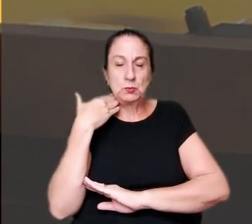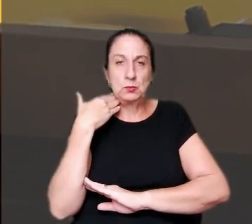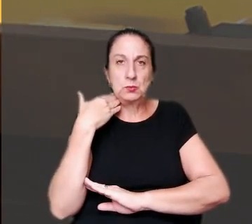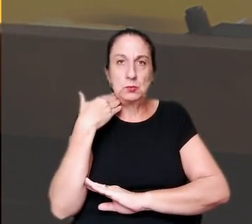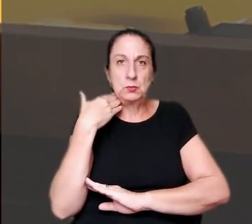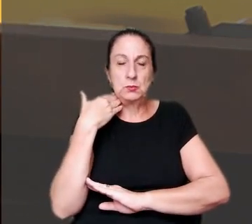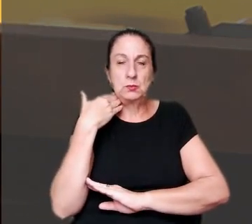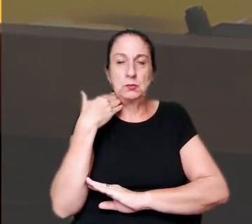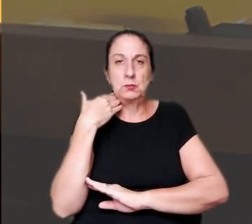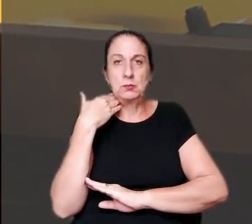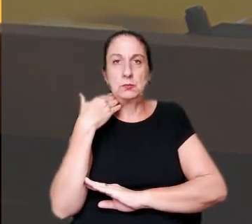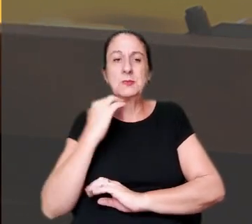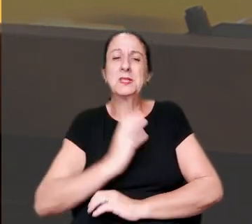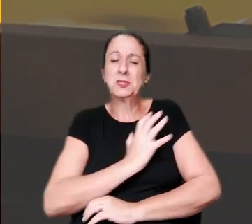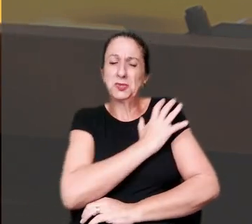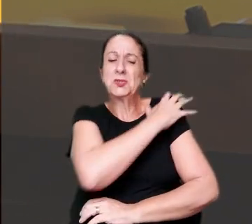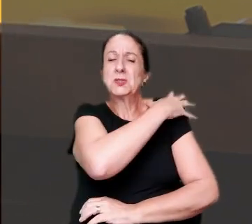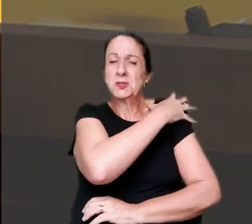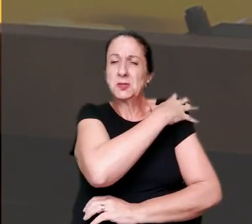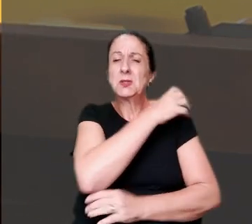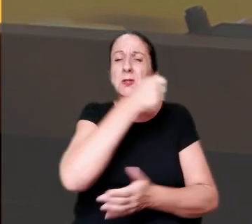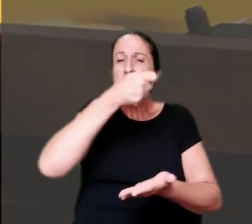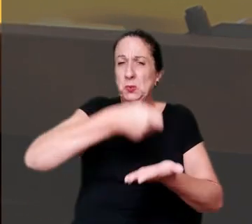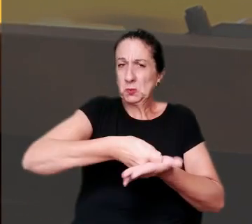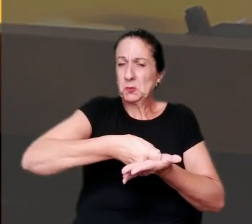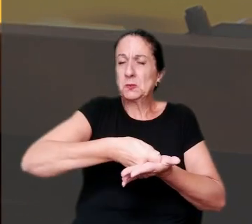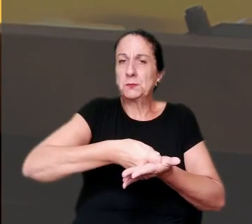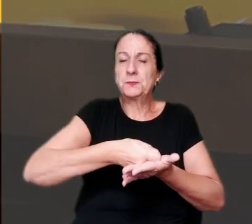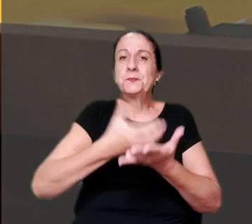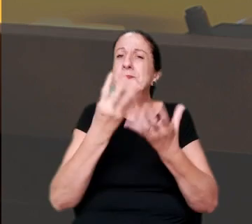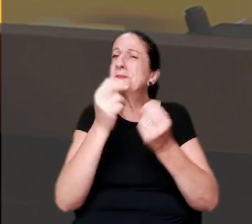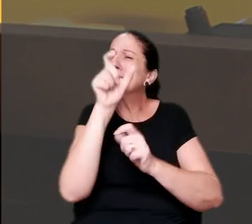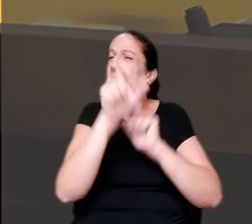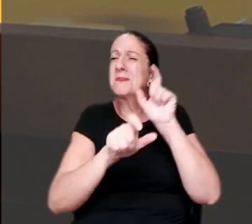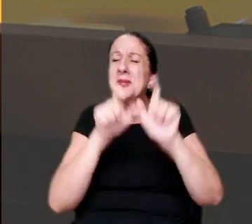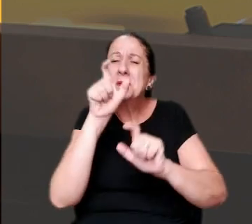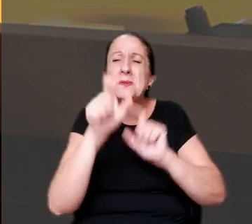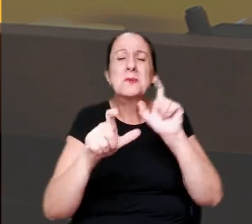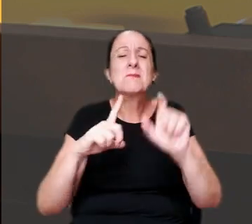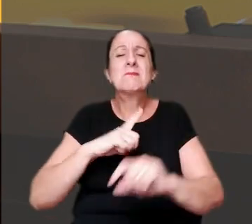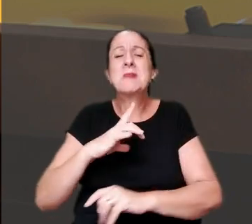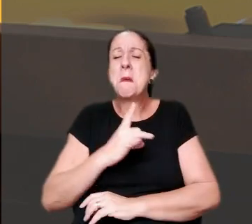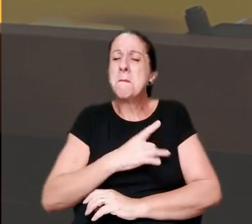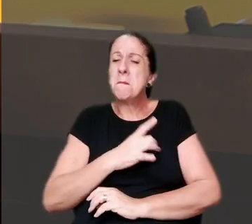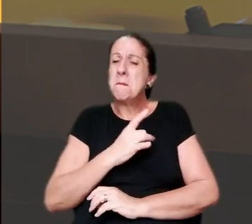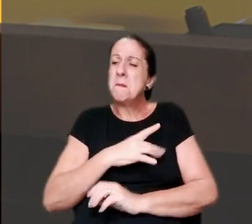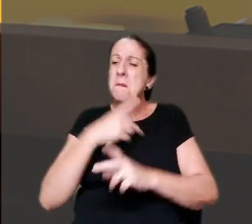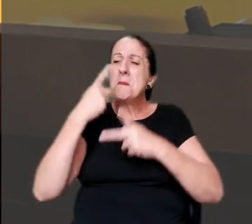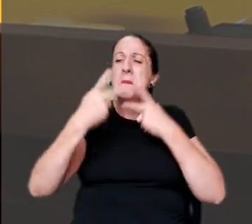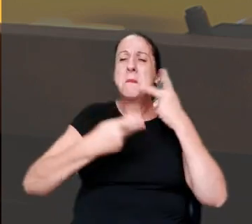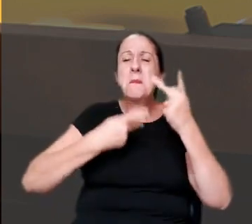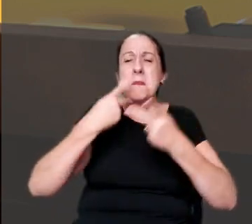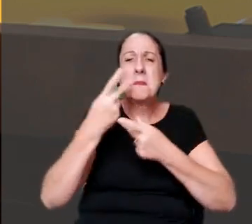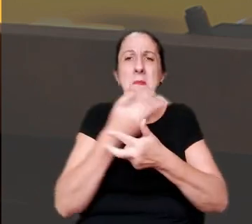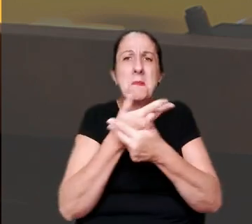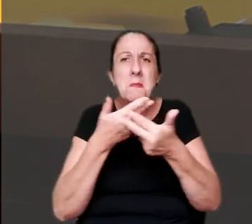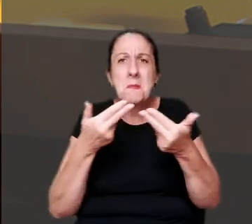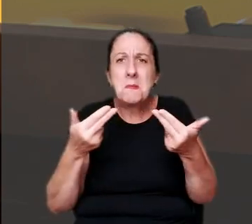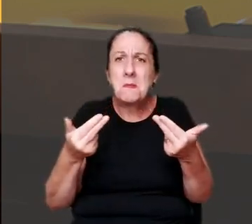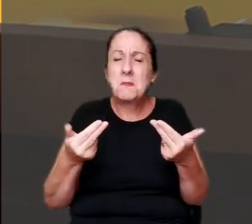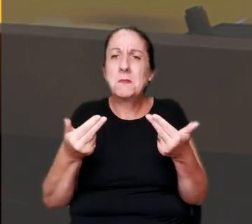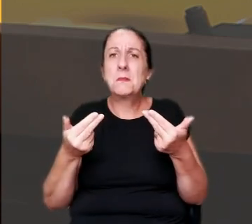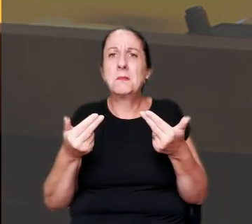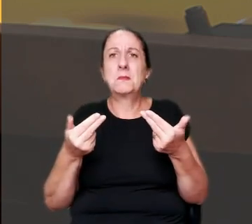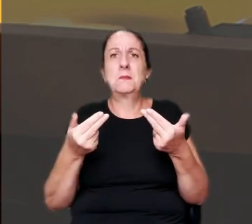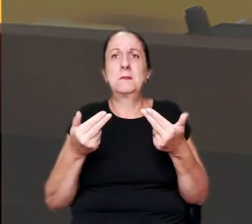aval da ditadura. E muita gente tinha receio de falar coisas, dizer